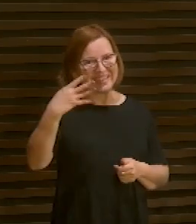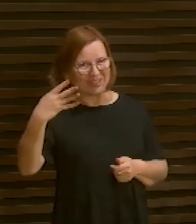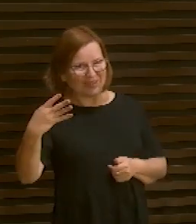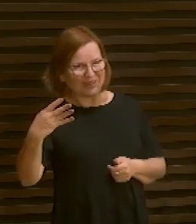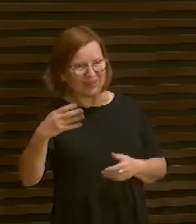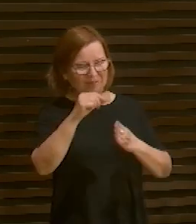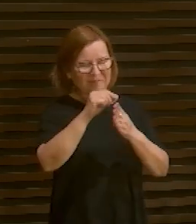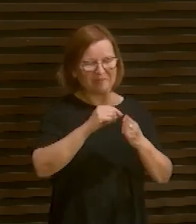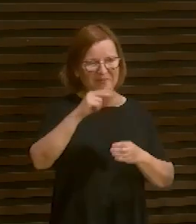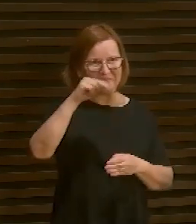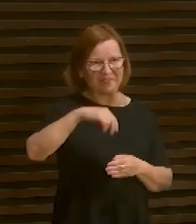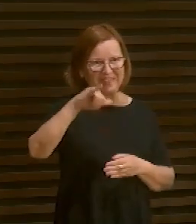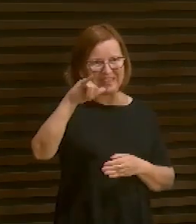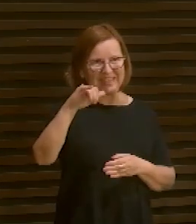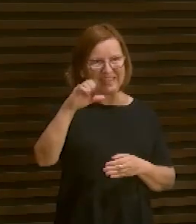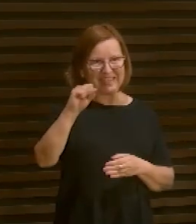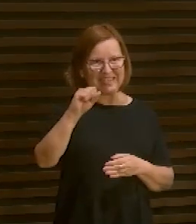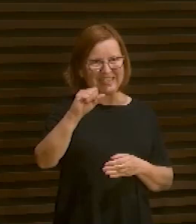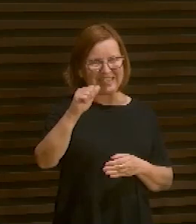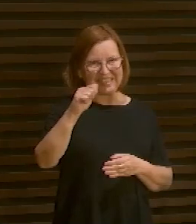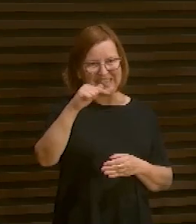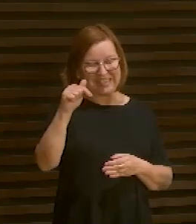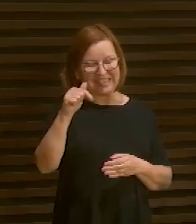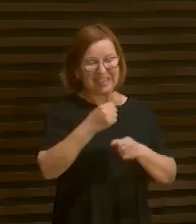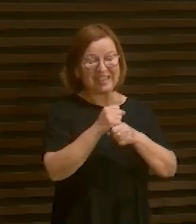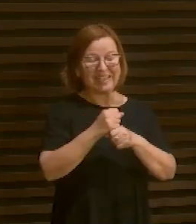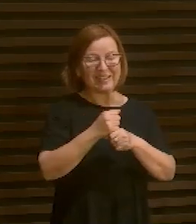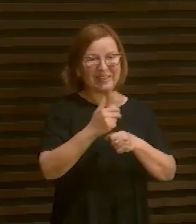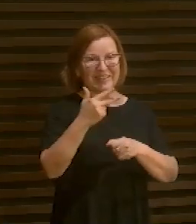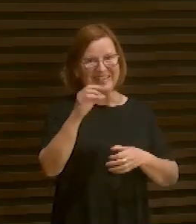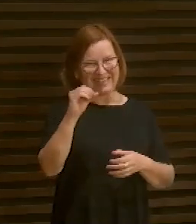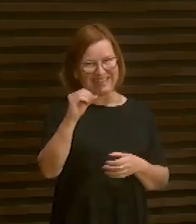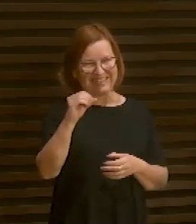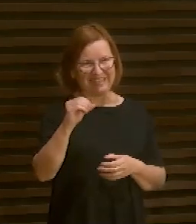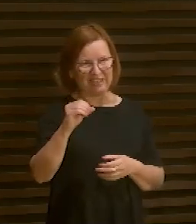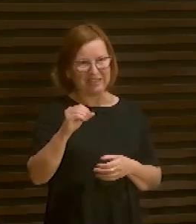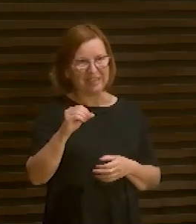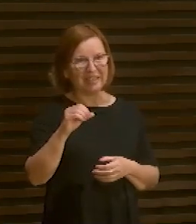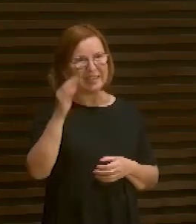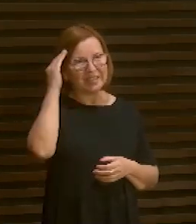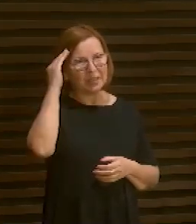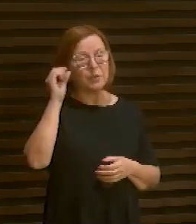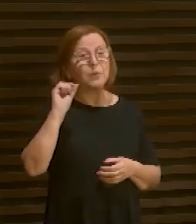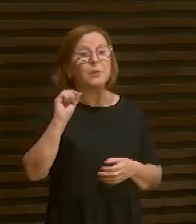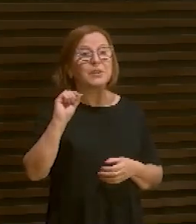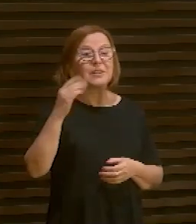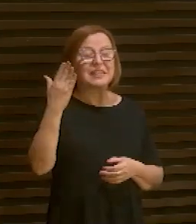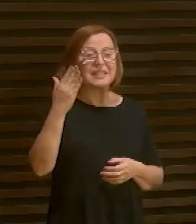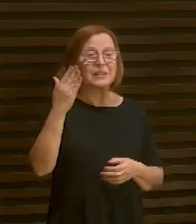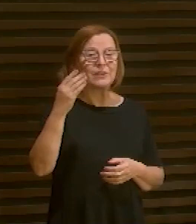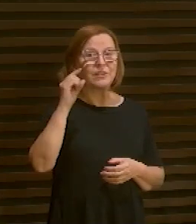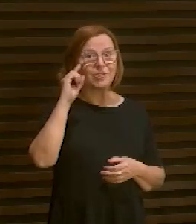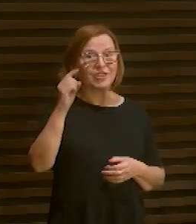14 de Nisan do ano 30? Você sabe o que aconteceu no dia 10 de Nisan do ano